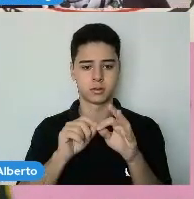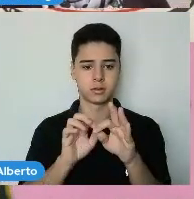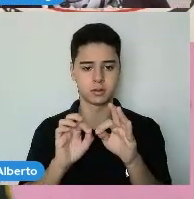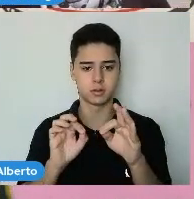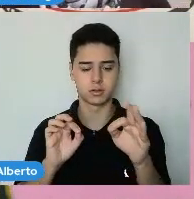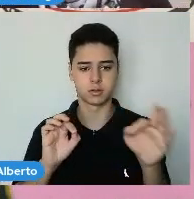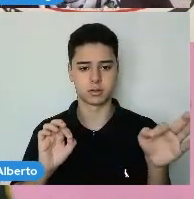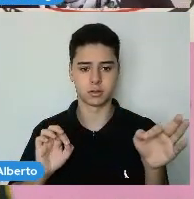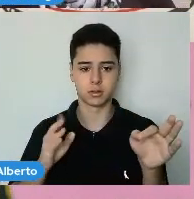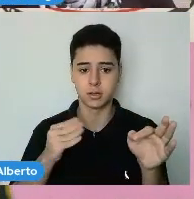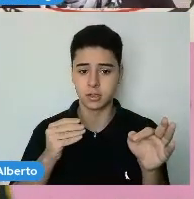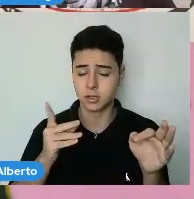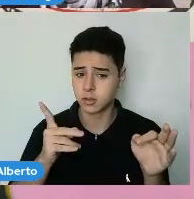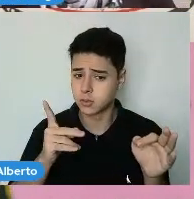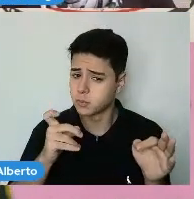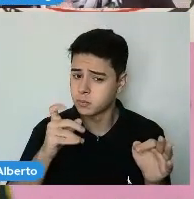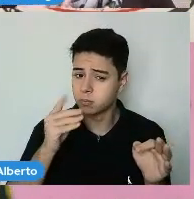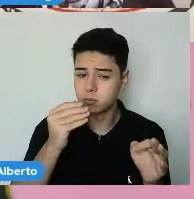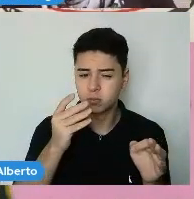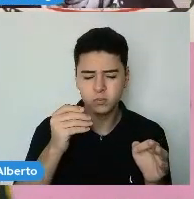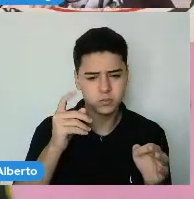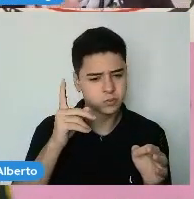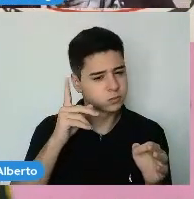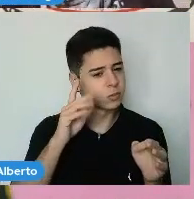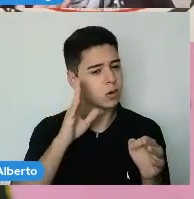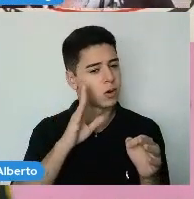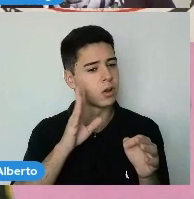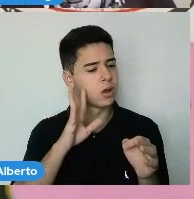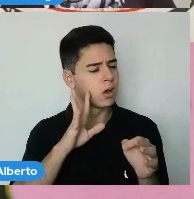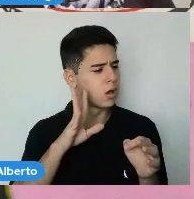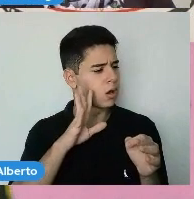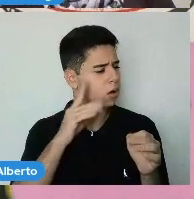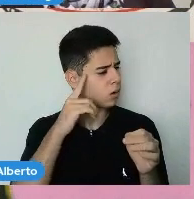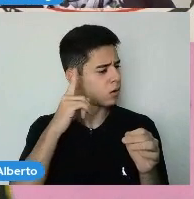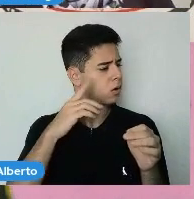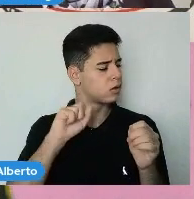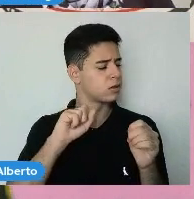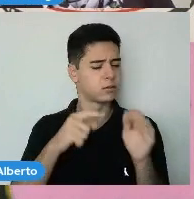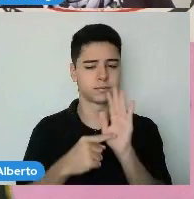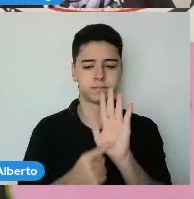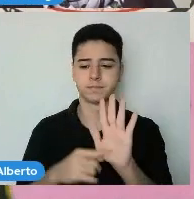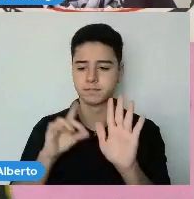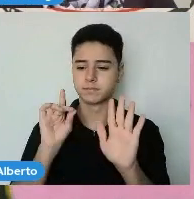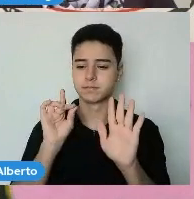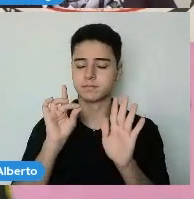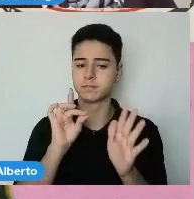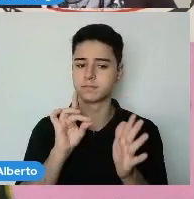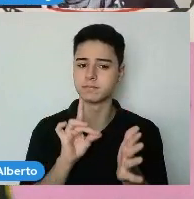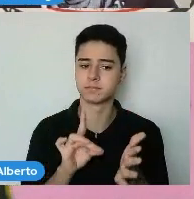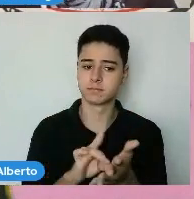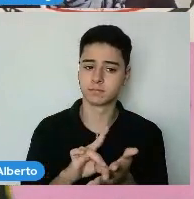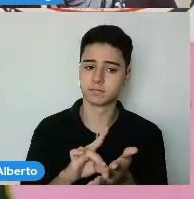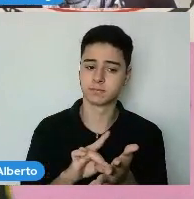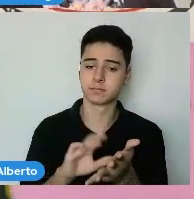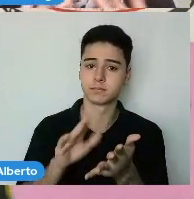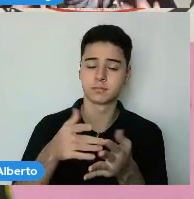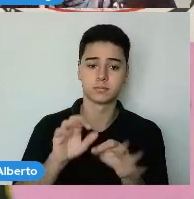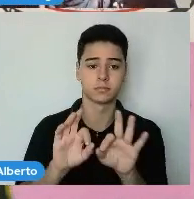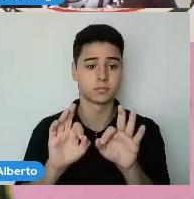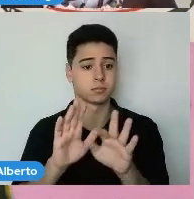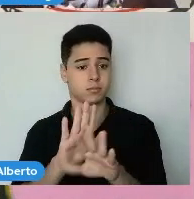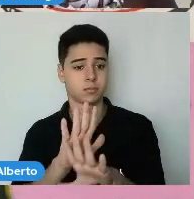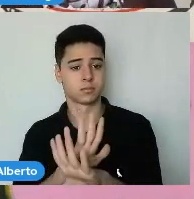muito dramático, assim, e evoca muito essa questão, assim, do rompimento,